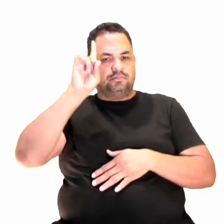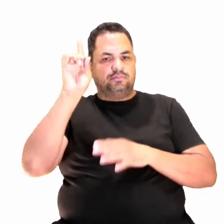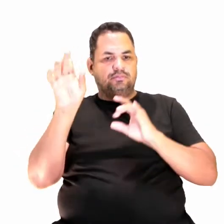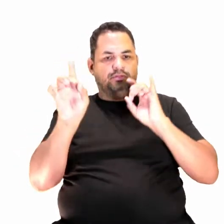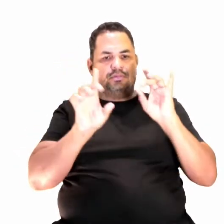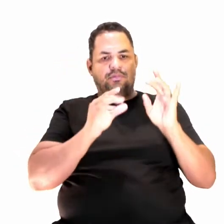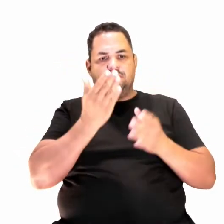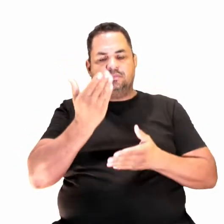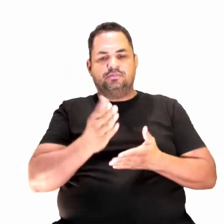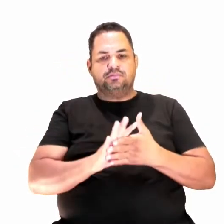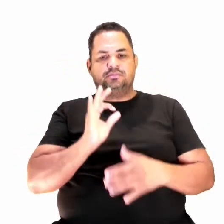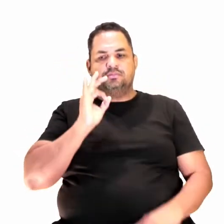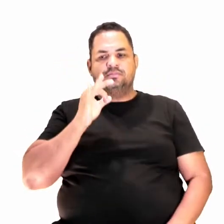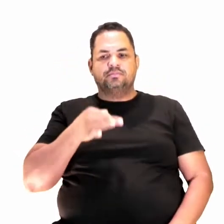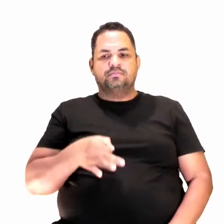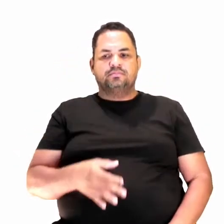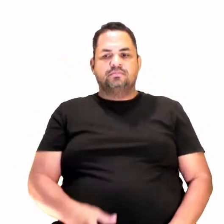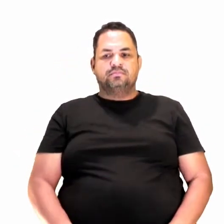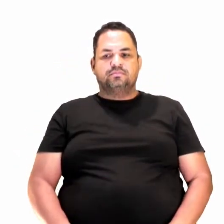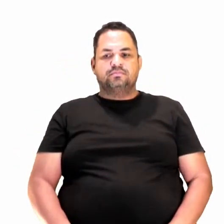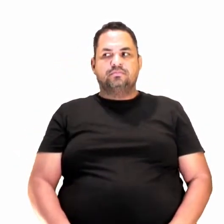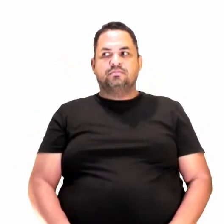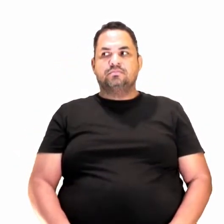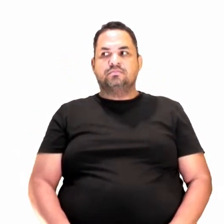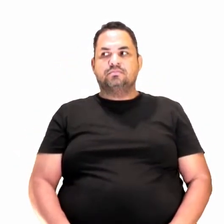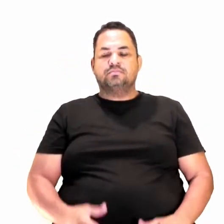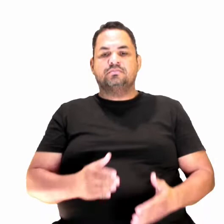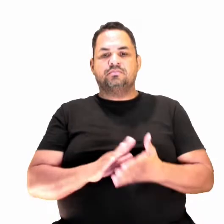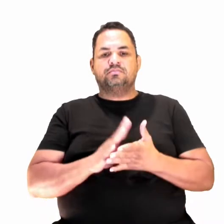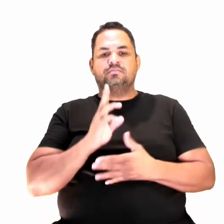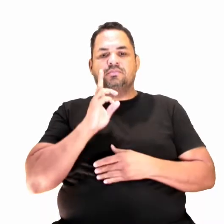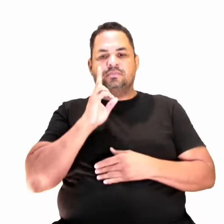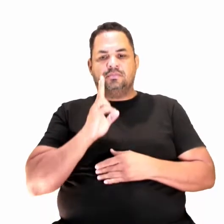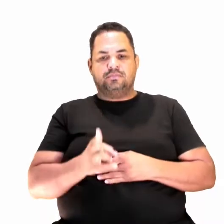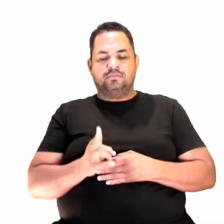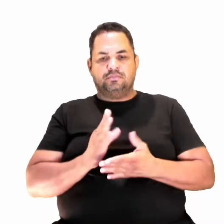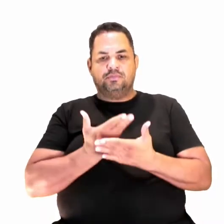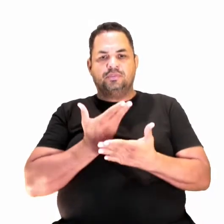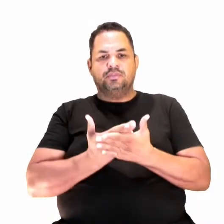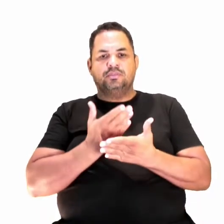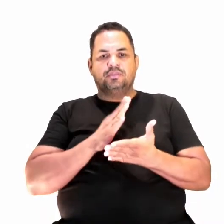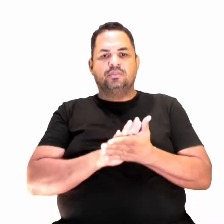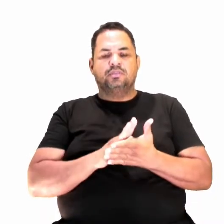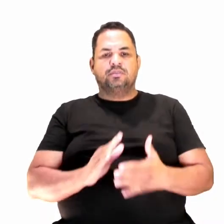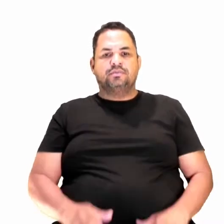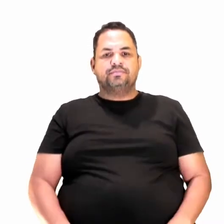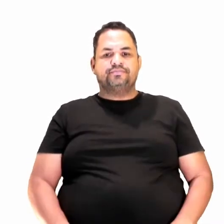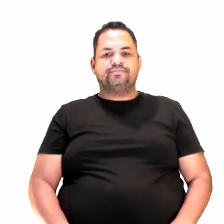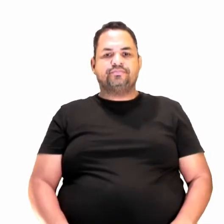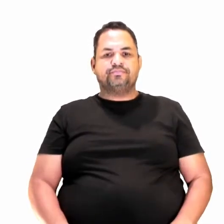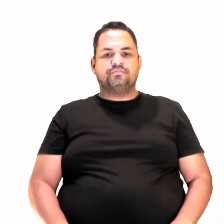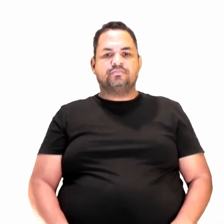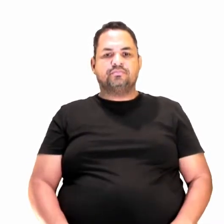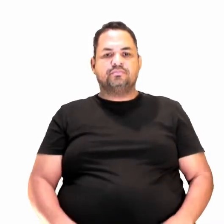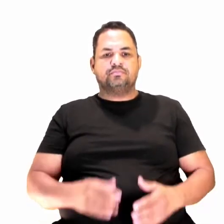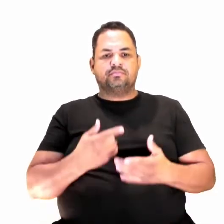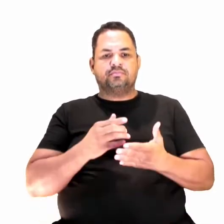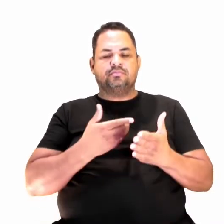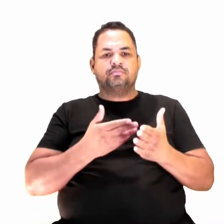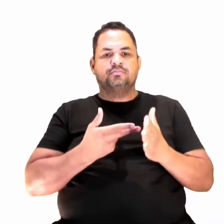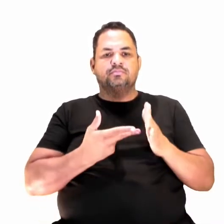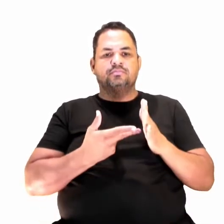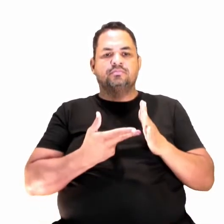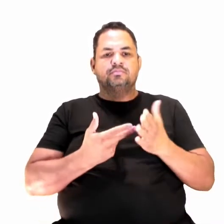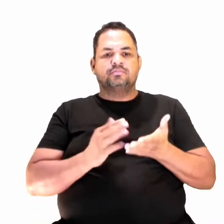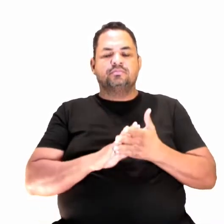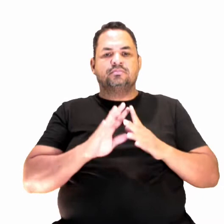cada um, certo? A mesma tradução, mas às vezes o must, por exemplo, ele significa, você vai traduzir